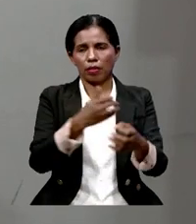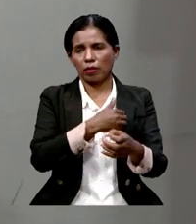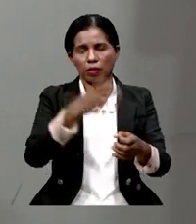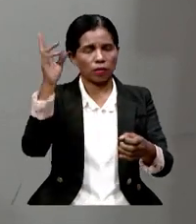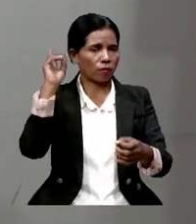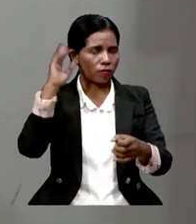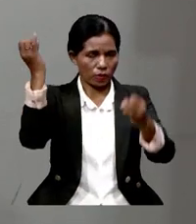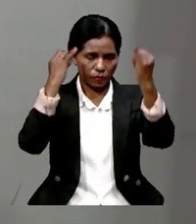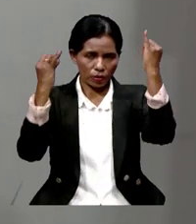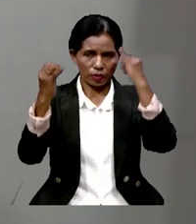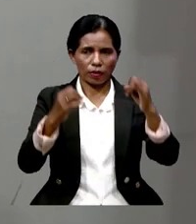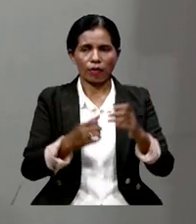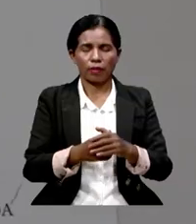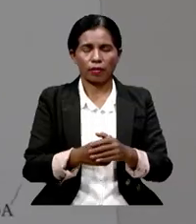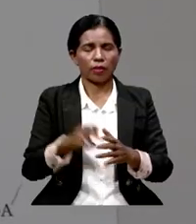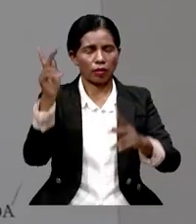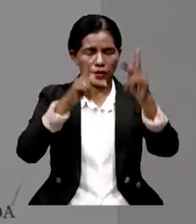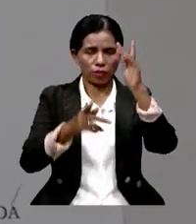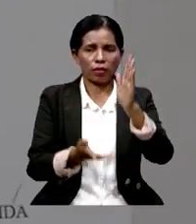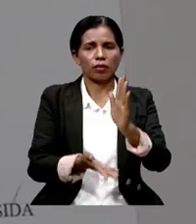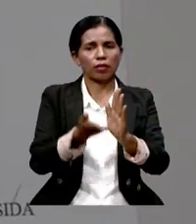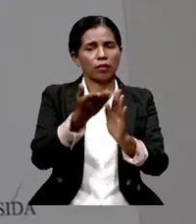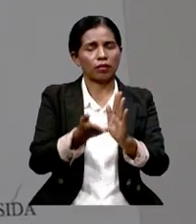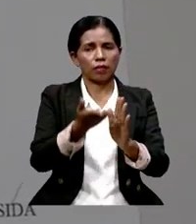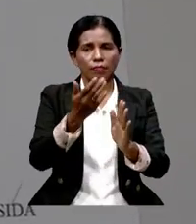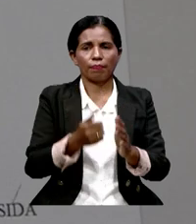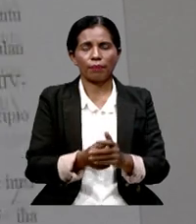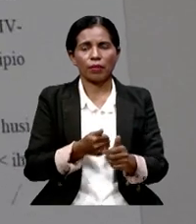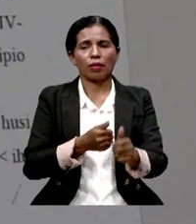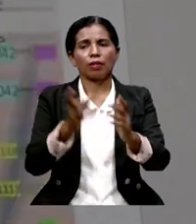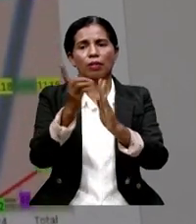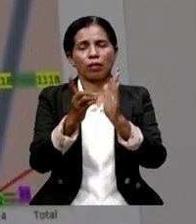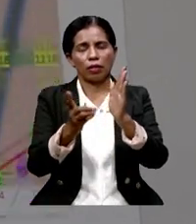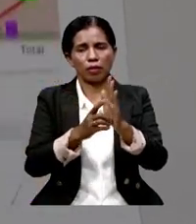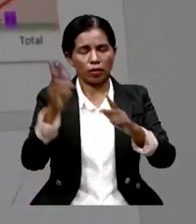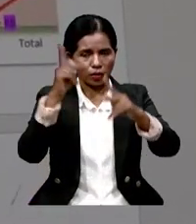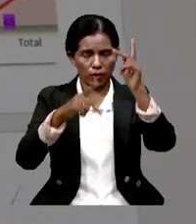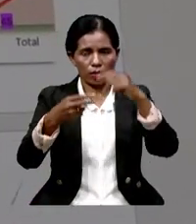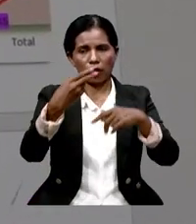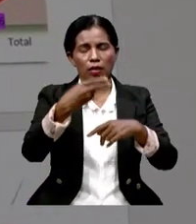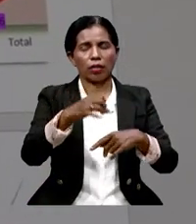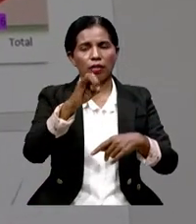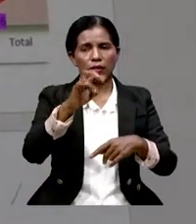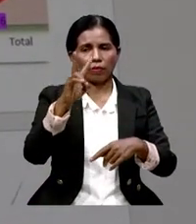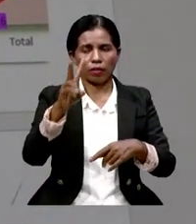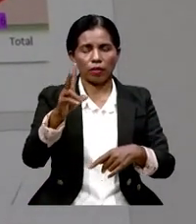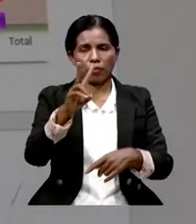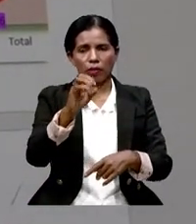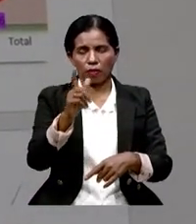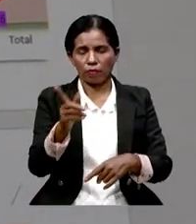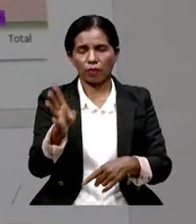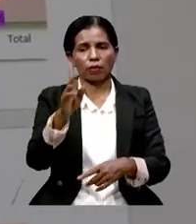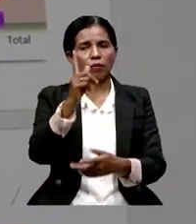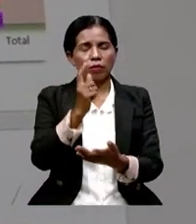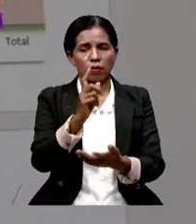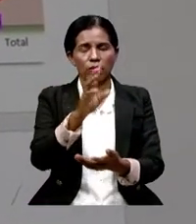né? Então, caso de sabe. Tuya dados caso hai vesida rihun rua hatnulu resin rua ne,